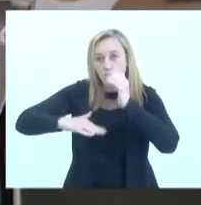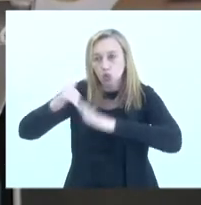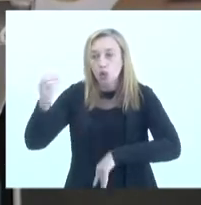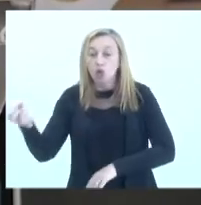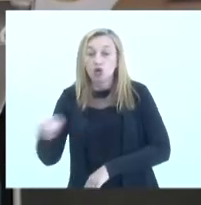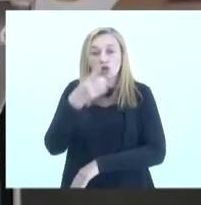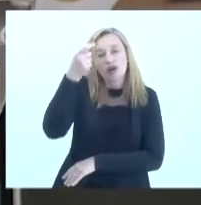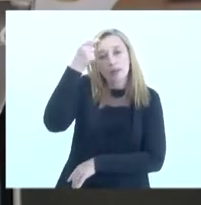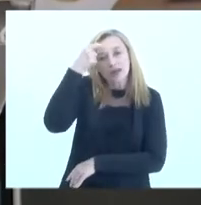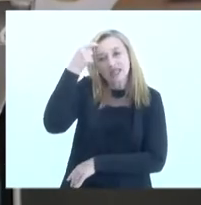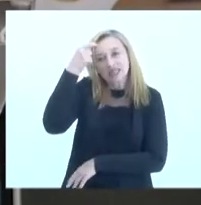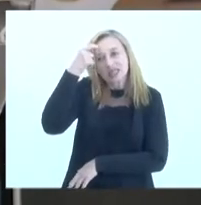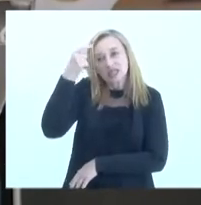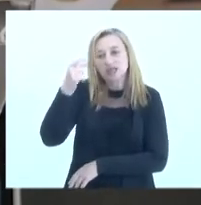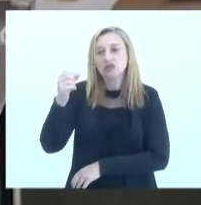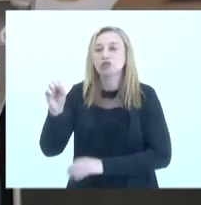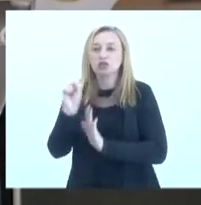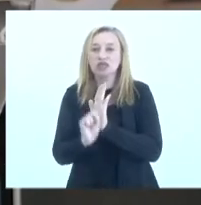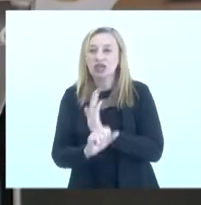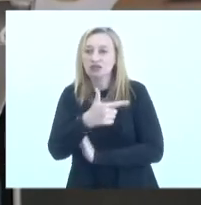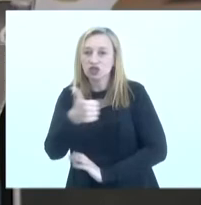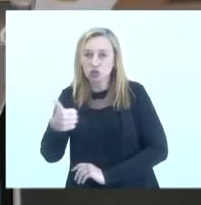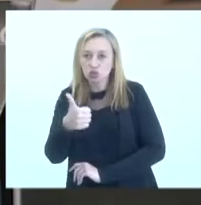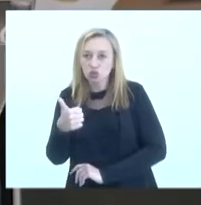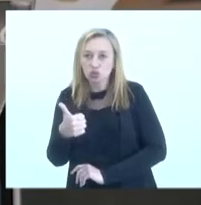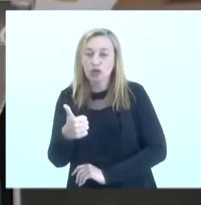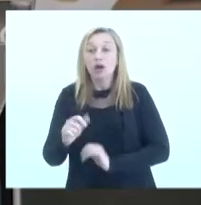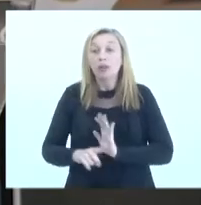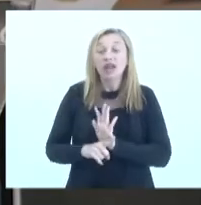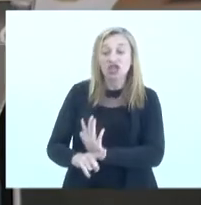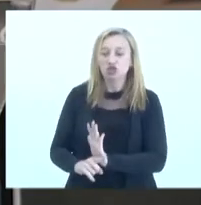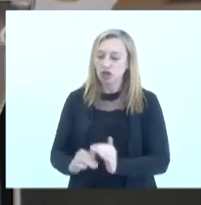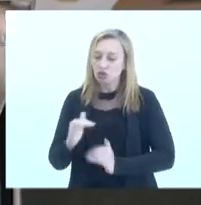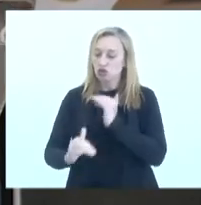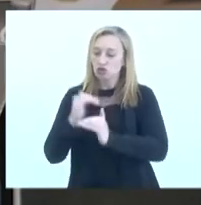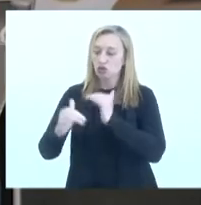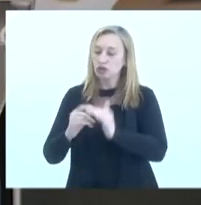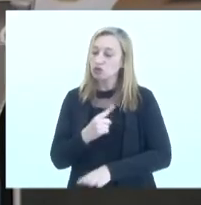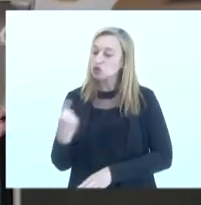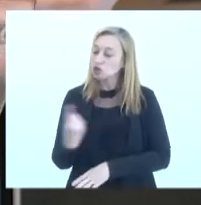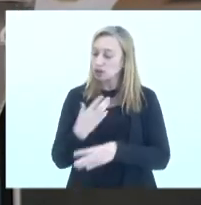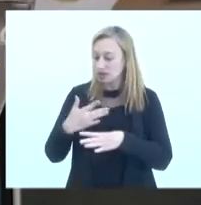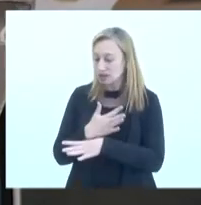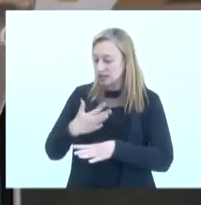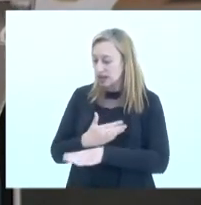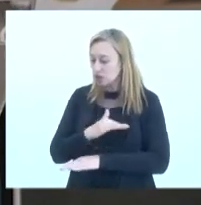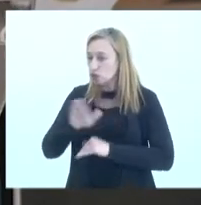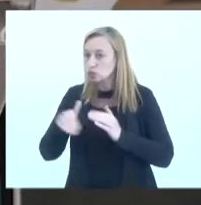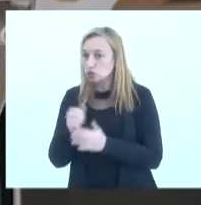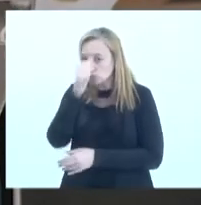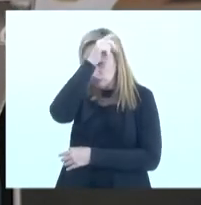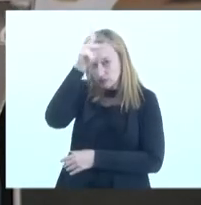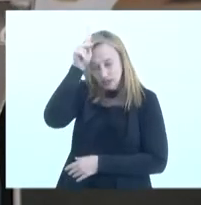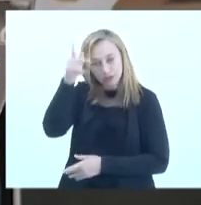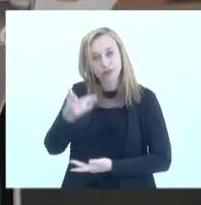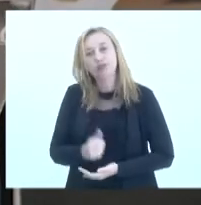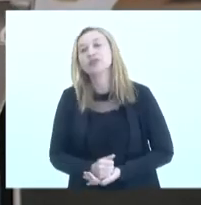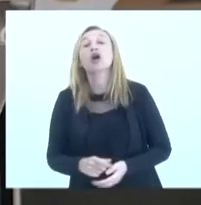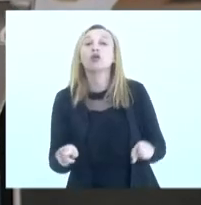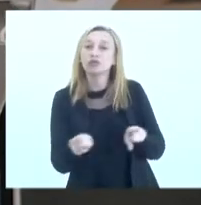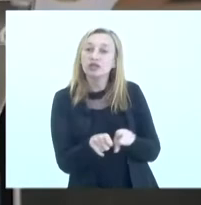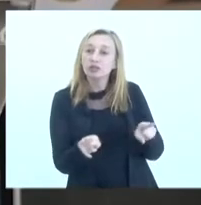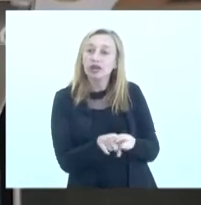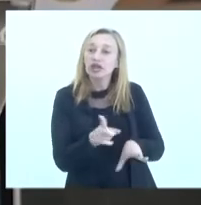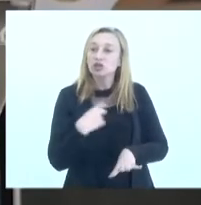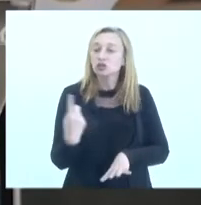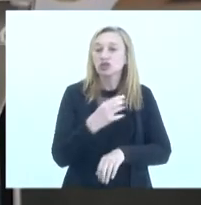nova mentalidade do século XXI, para ajudar o desenvolvimento da nossa região como todo, prefeitos, como também